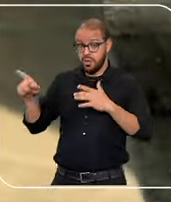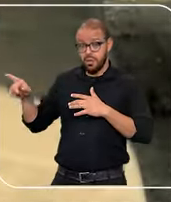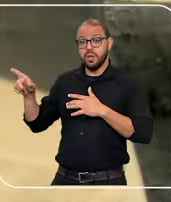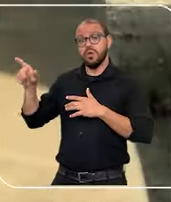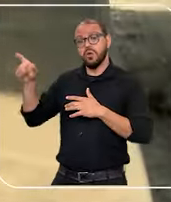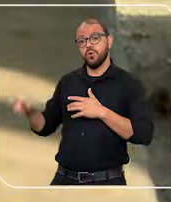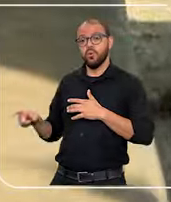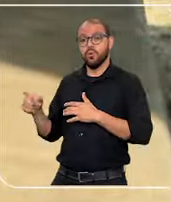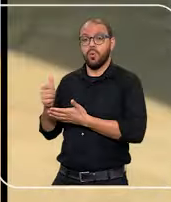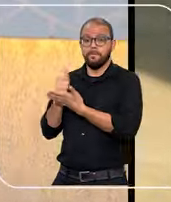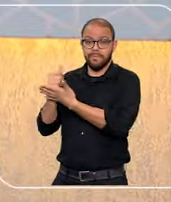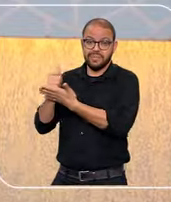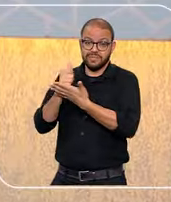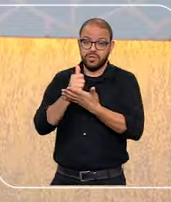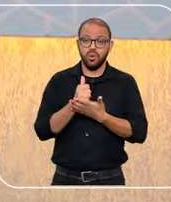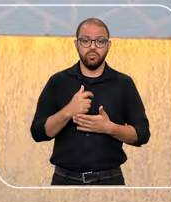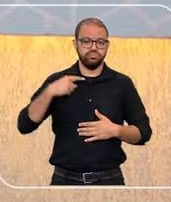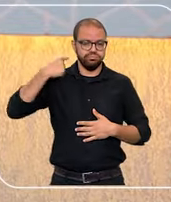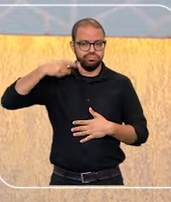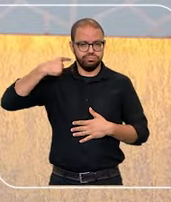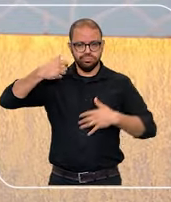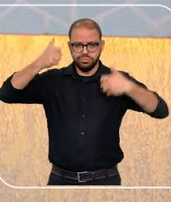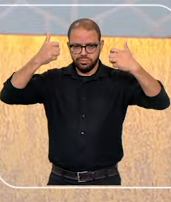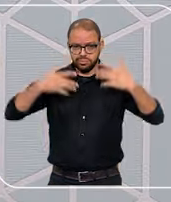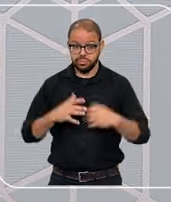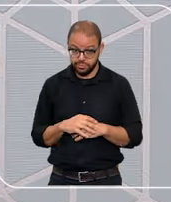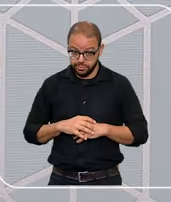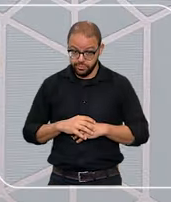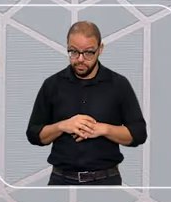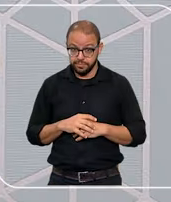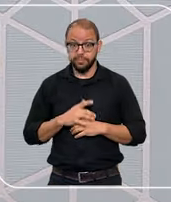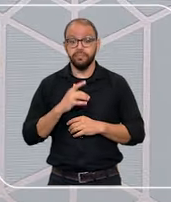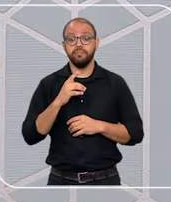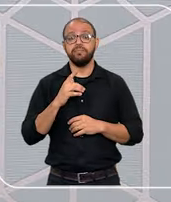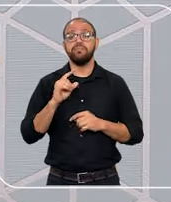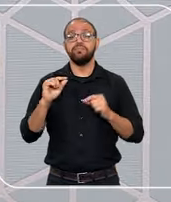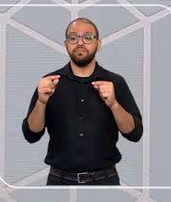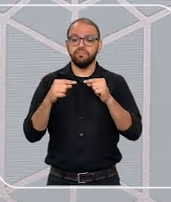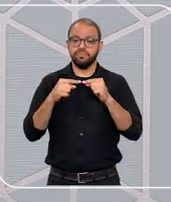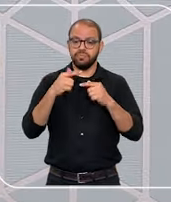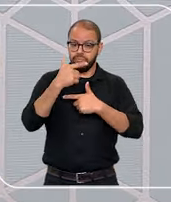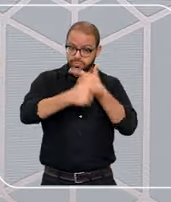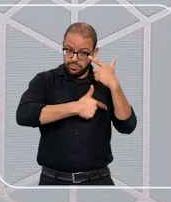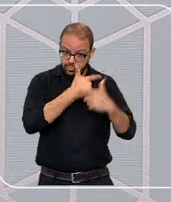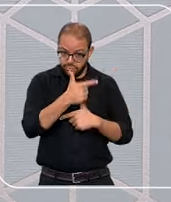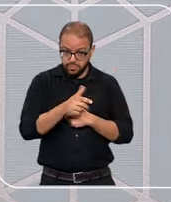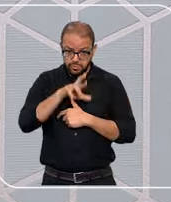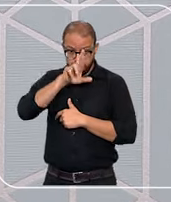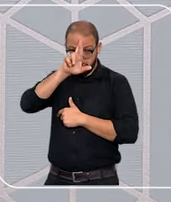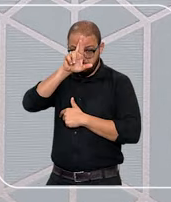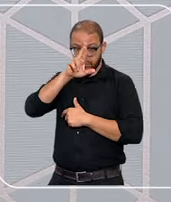e passageiros, como explica este advogado. A relação trabalhista em si,